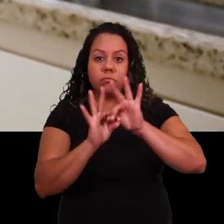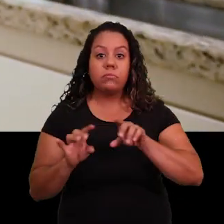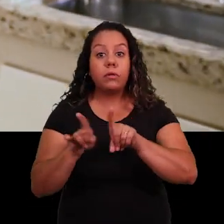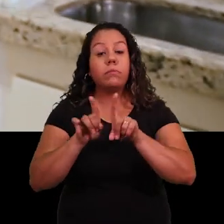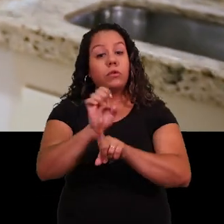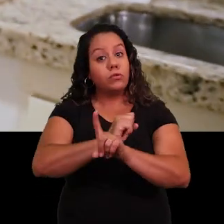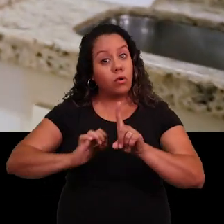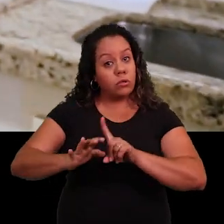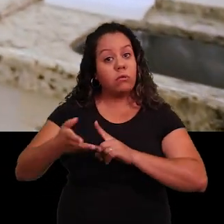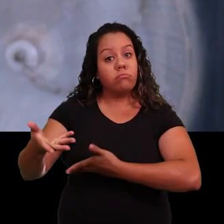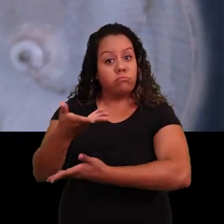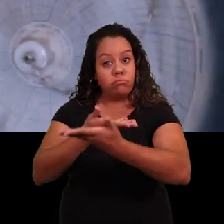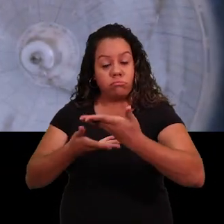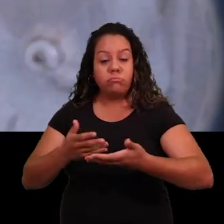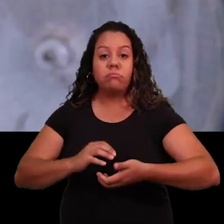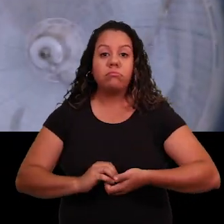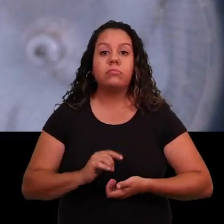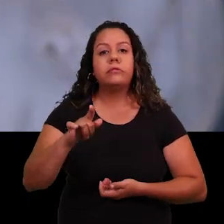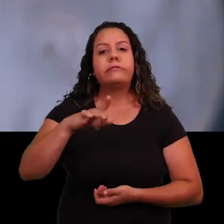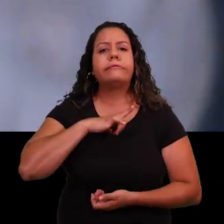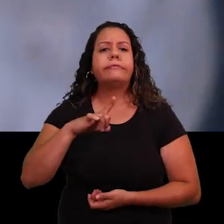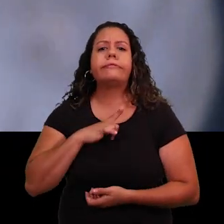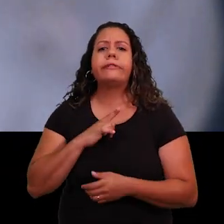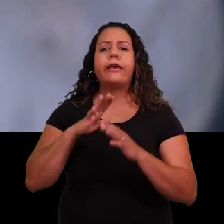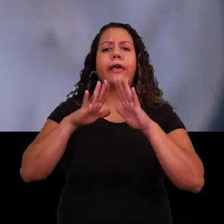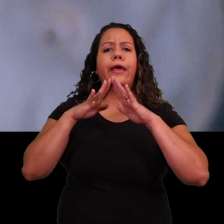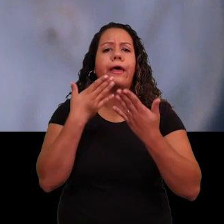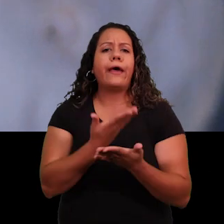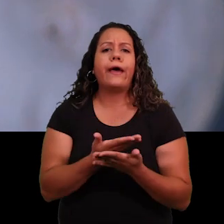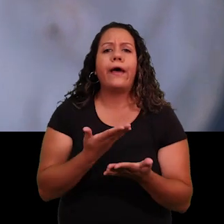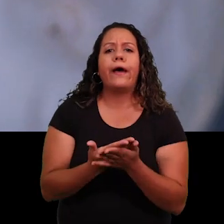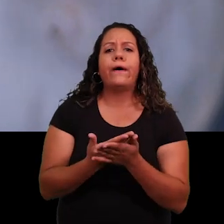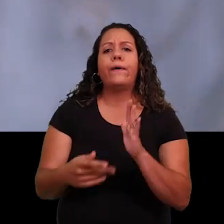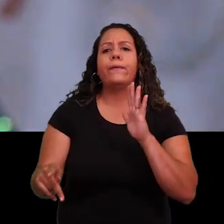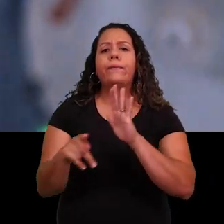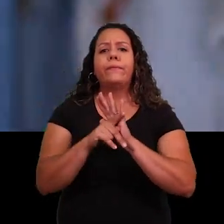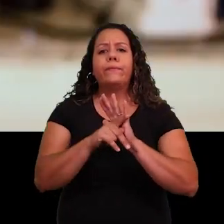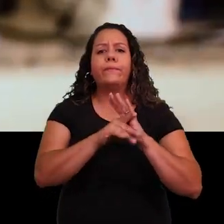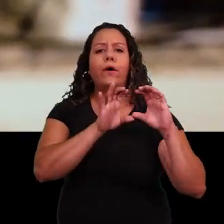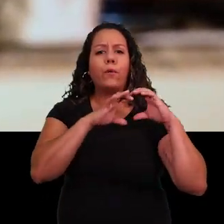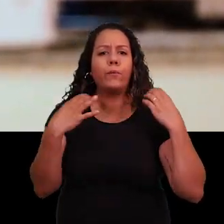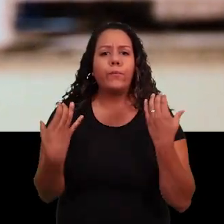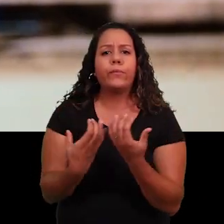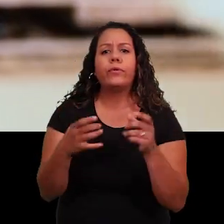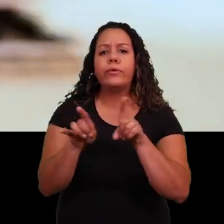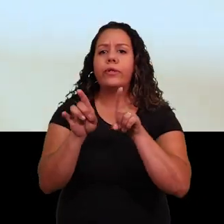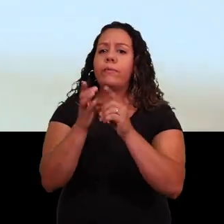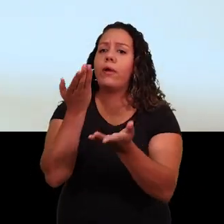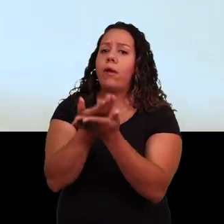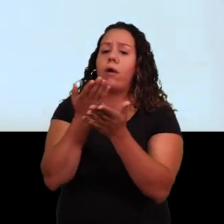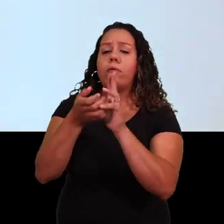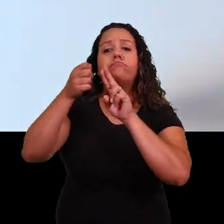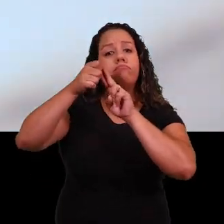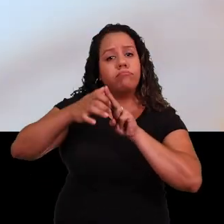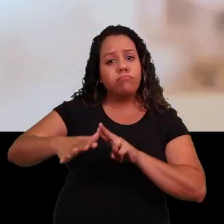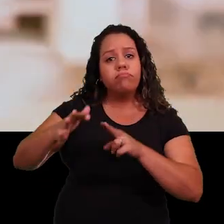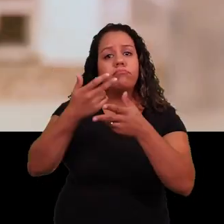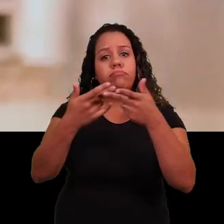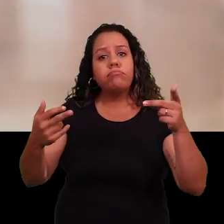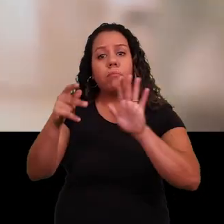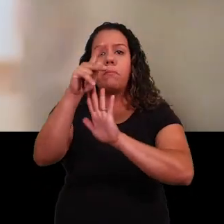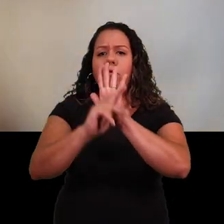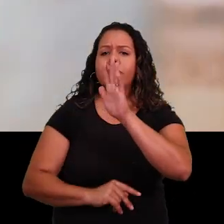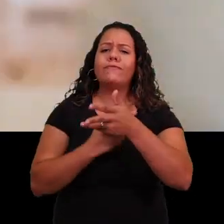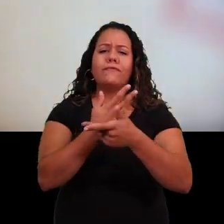da sociedade. Ali a gente tem aulas para pessoas da comunidade, a gente tem aulas de extensão, são muitos